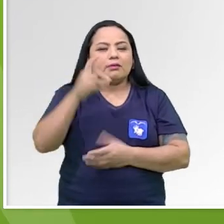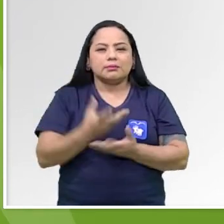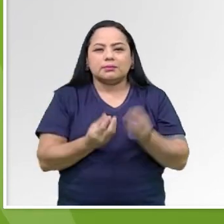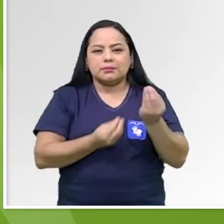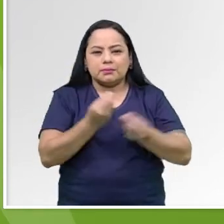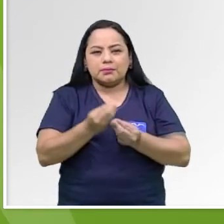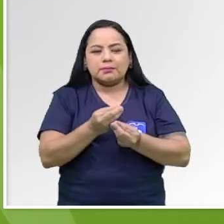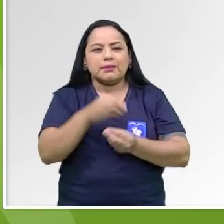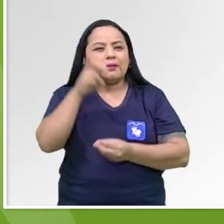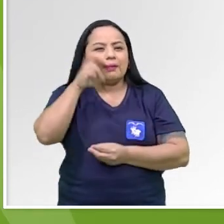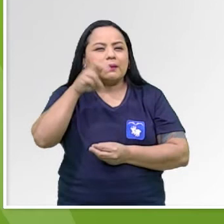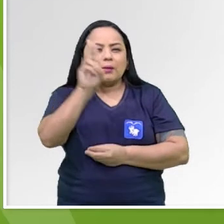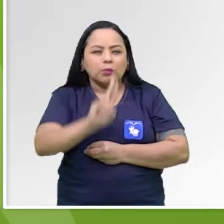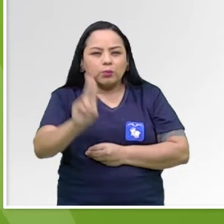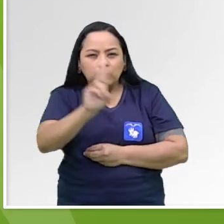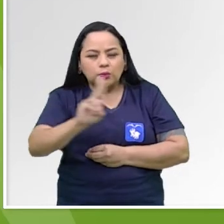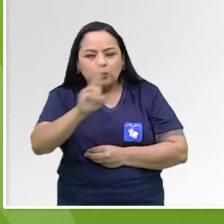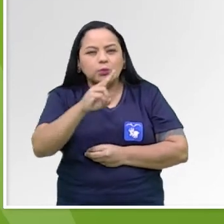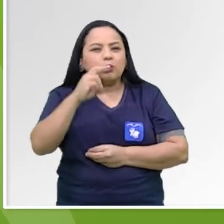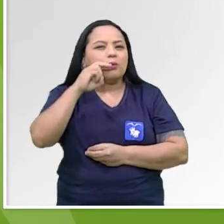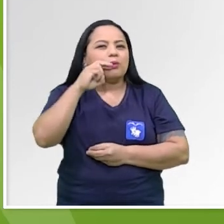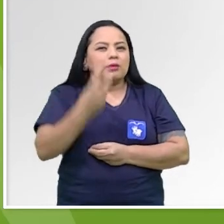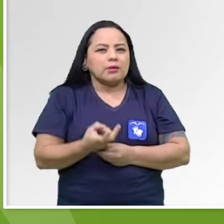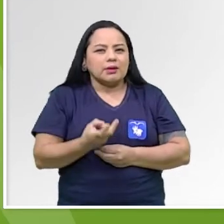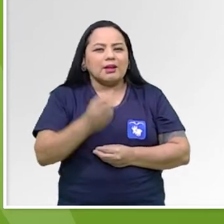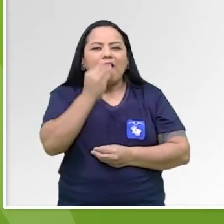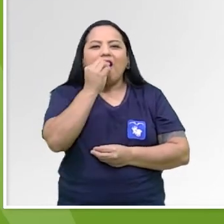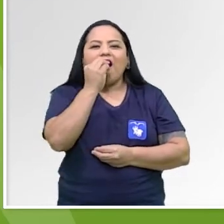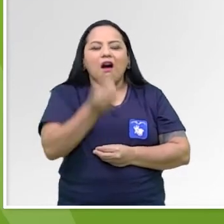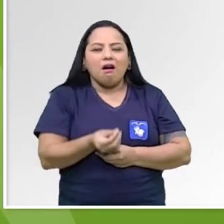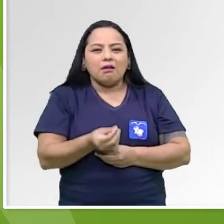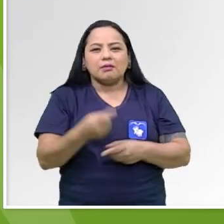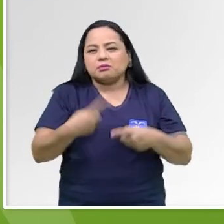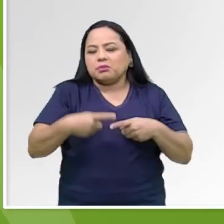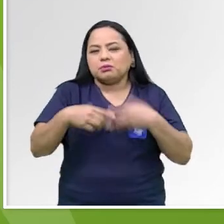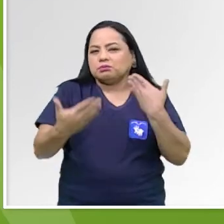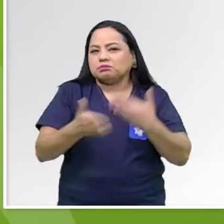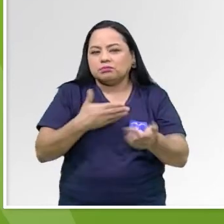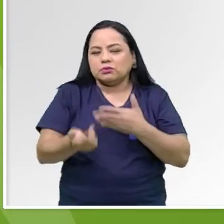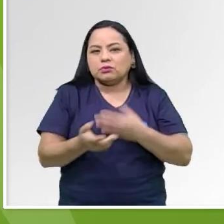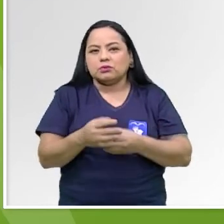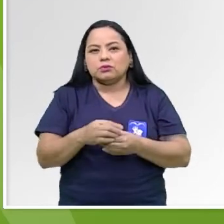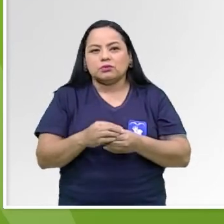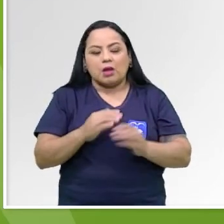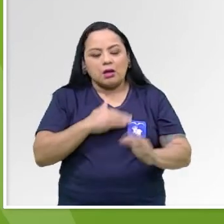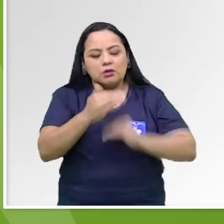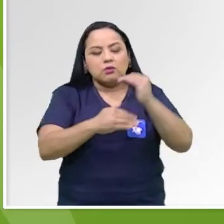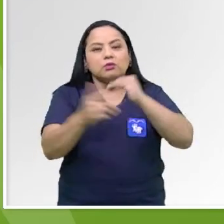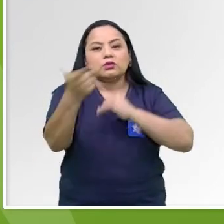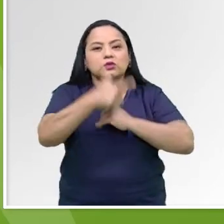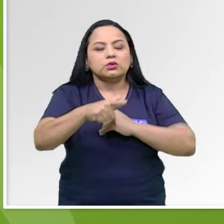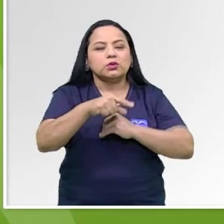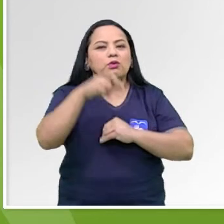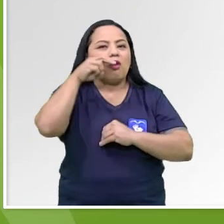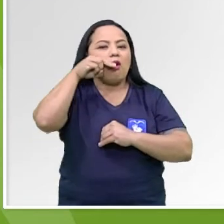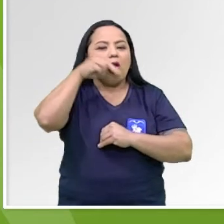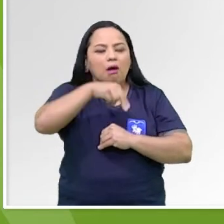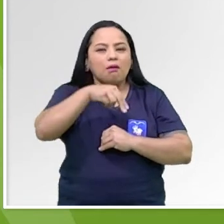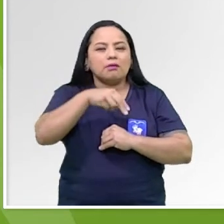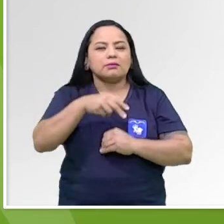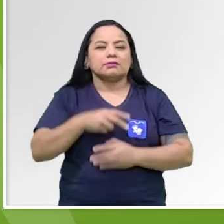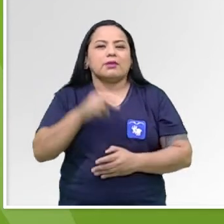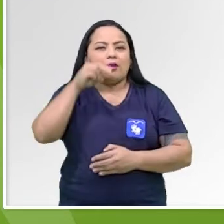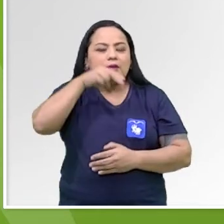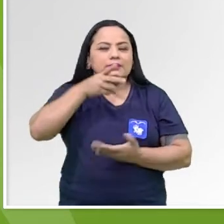sejam desgastados, que caiam, né, por algum motivo, eles voltam a crescer, tá? Então, esses dentes sempre